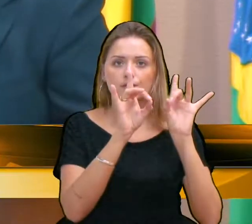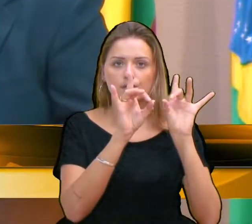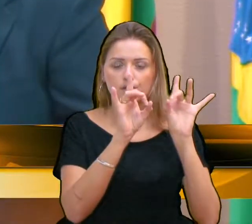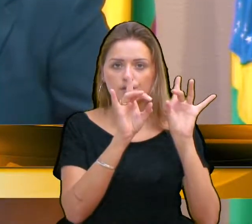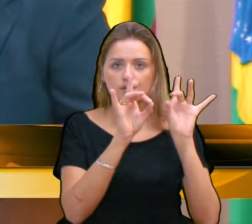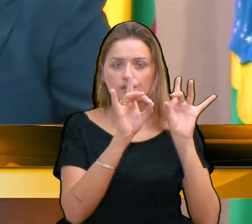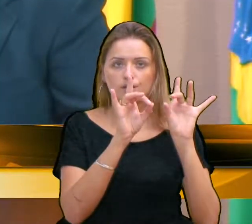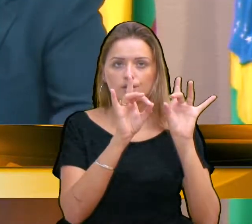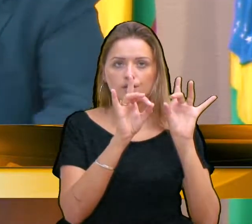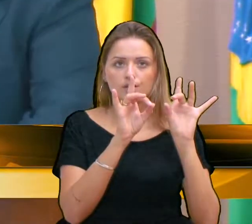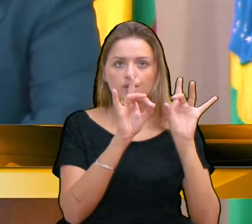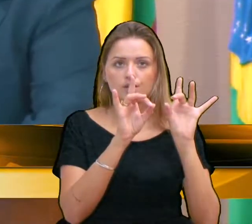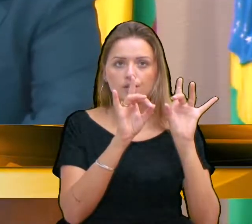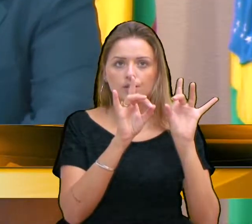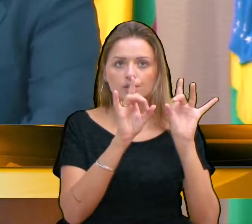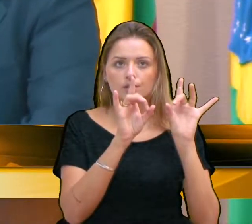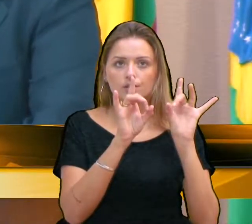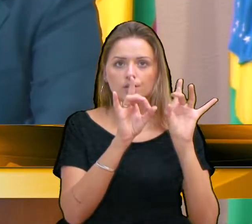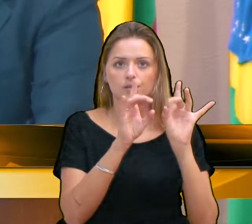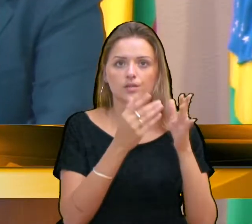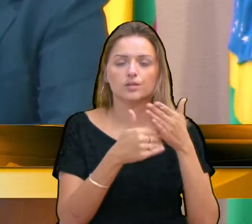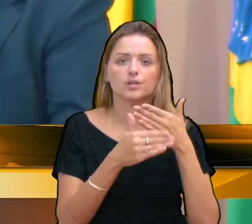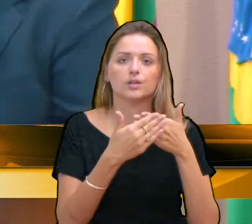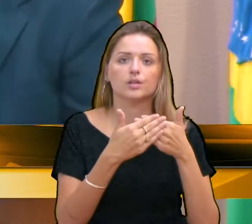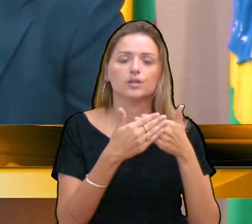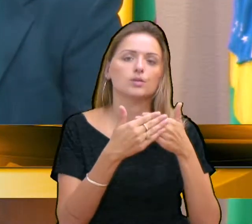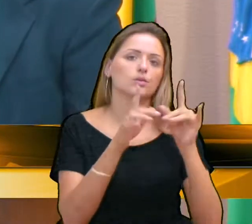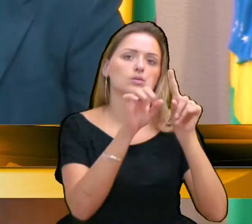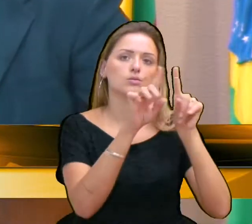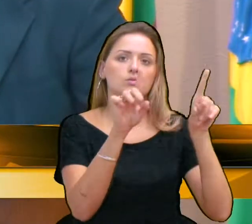especial os trabalhadores do PEAC,